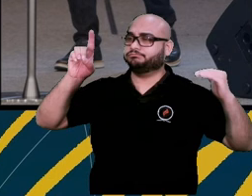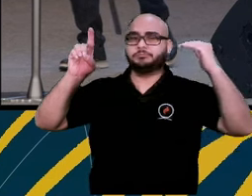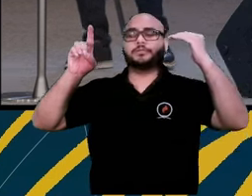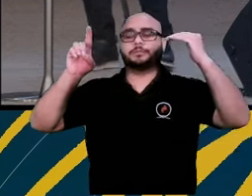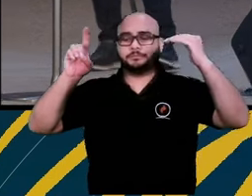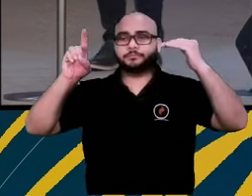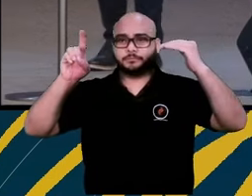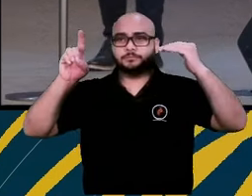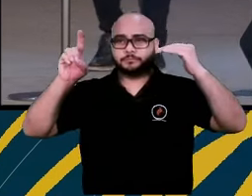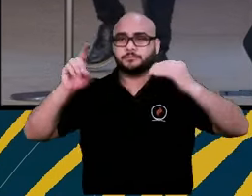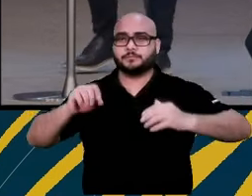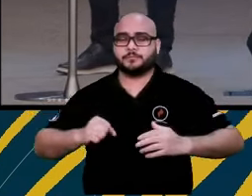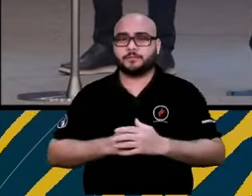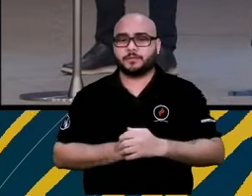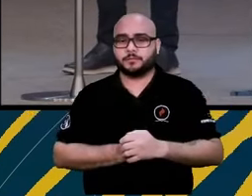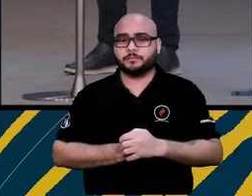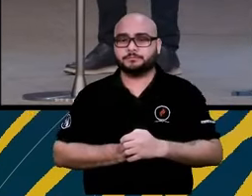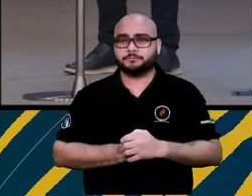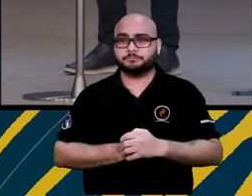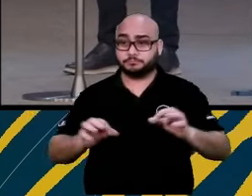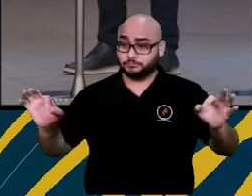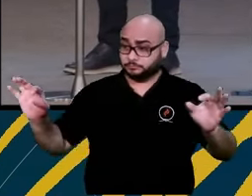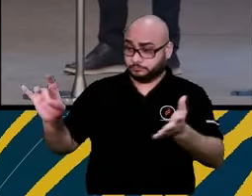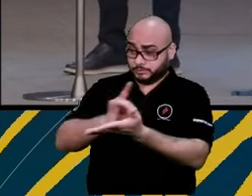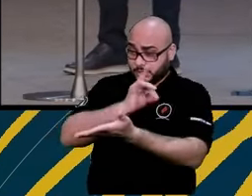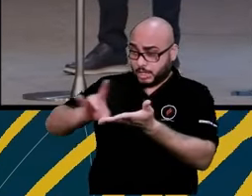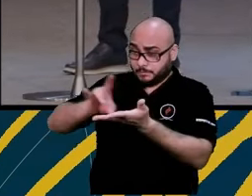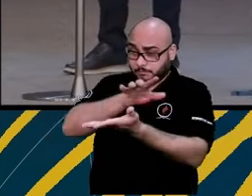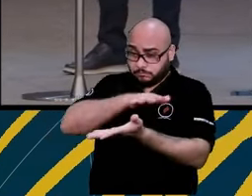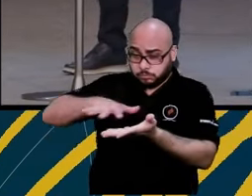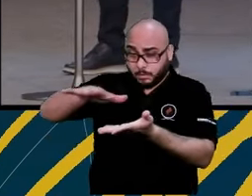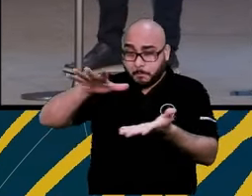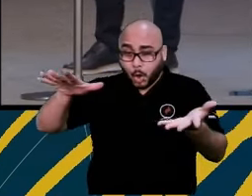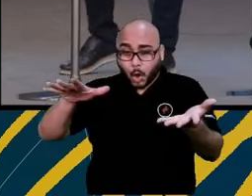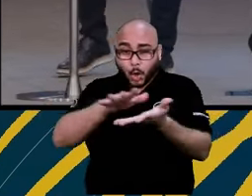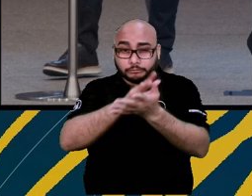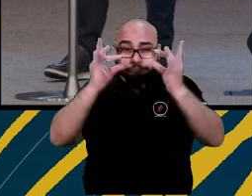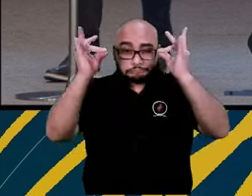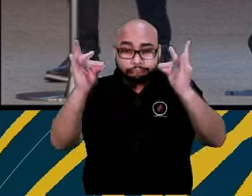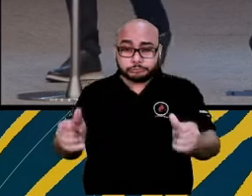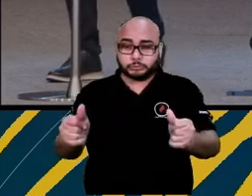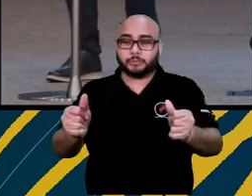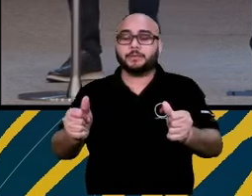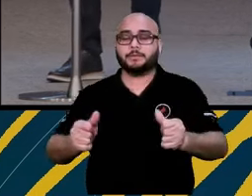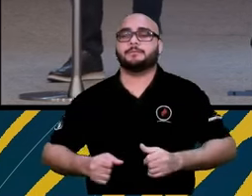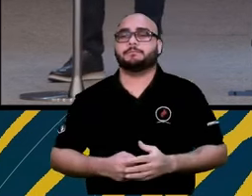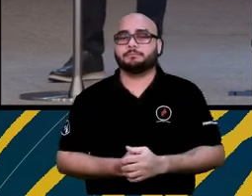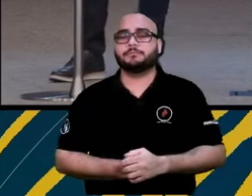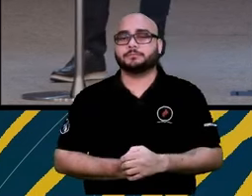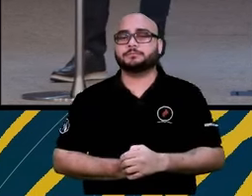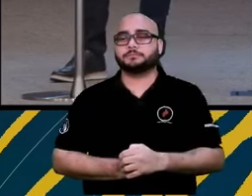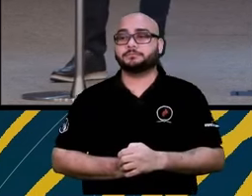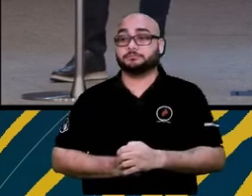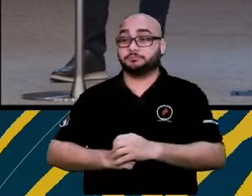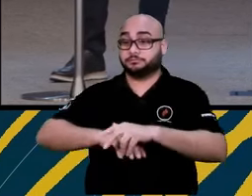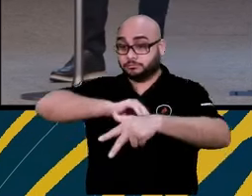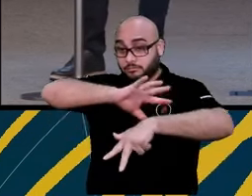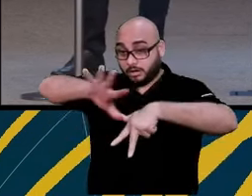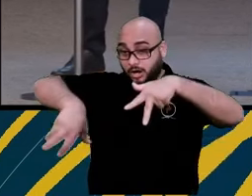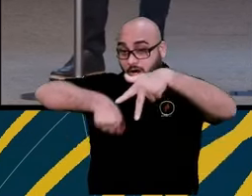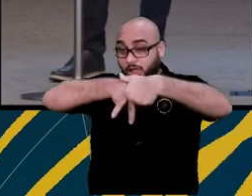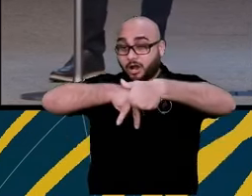do Egito, contra Jerusalém, e tomou os tesouros da casa do Senhor e os tesouros da casa do rei, e levou tudo, e também depois